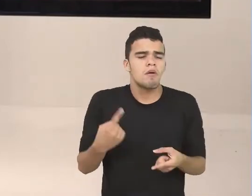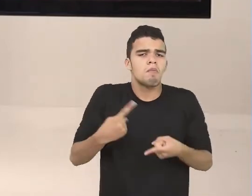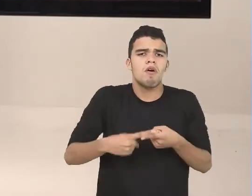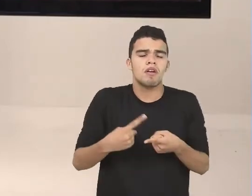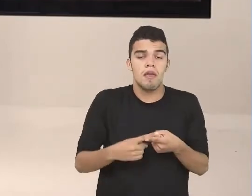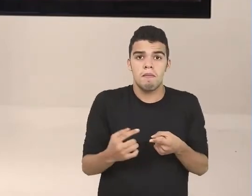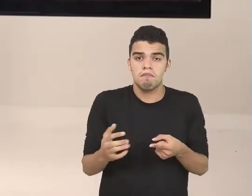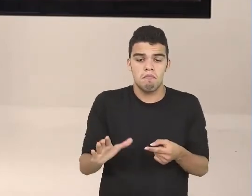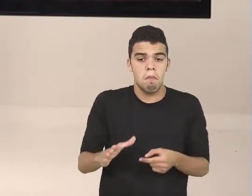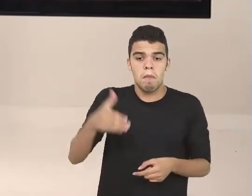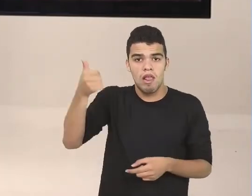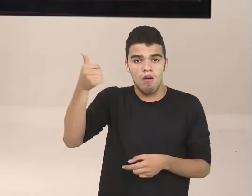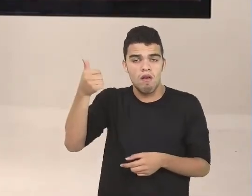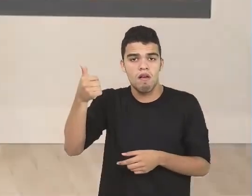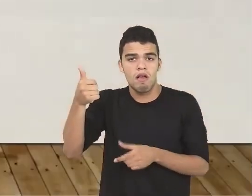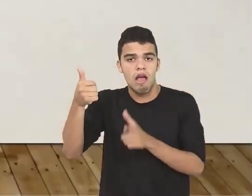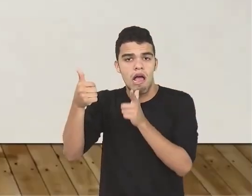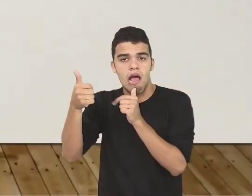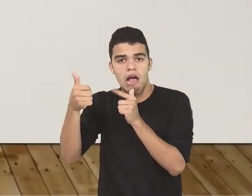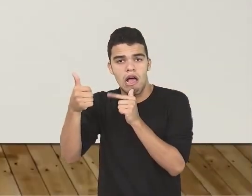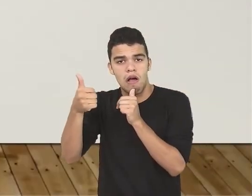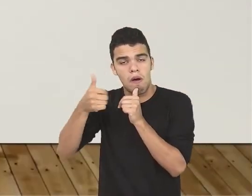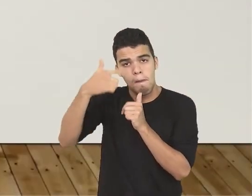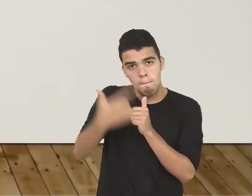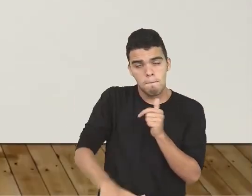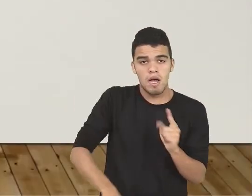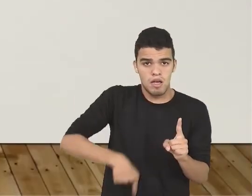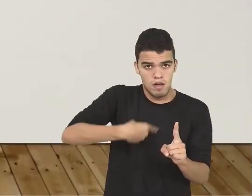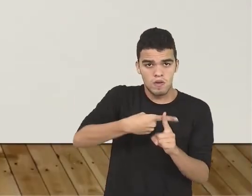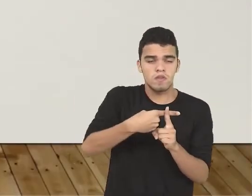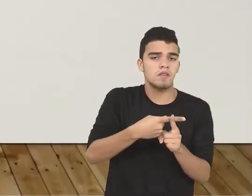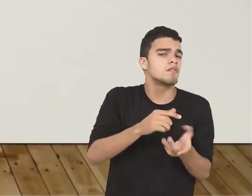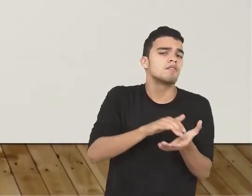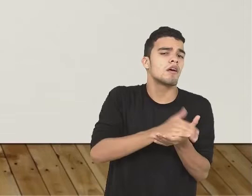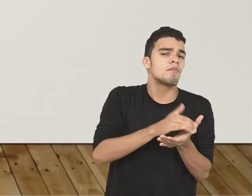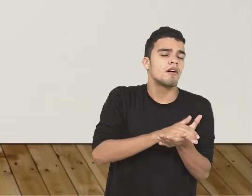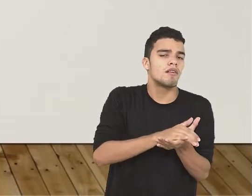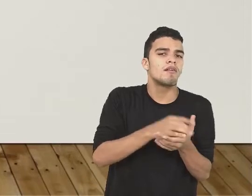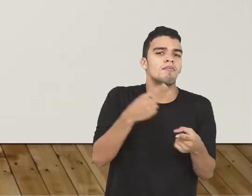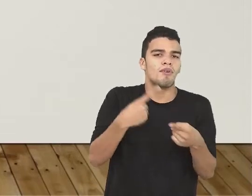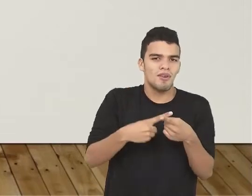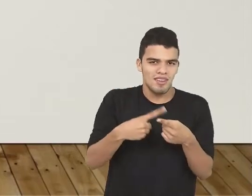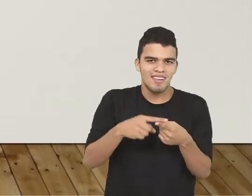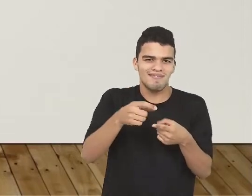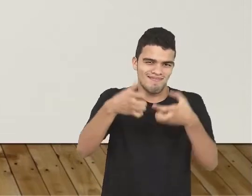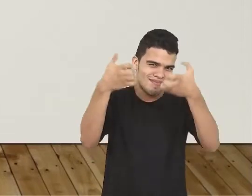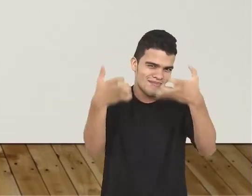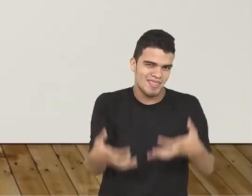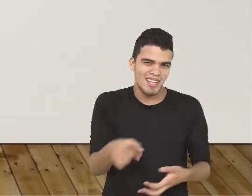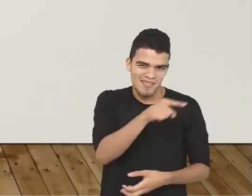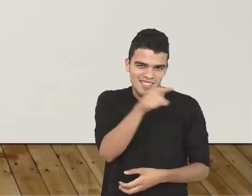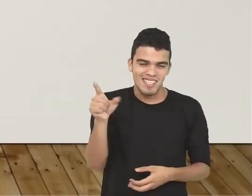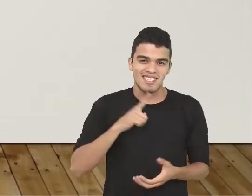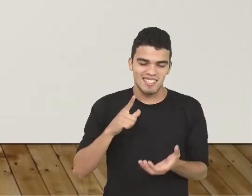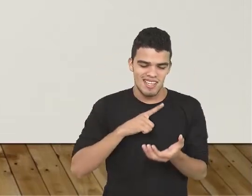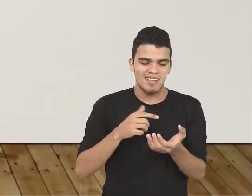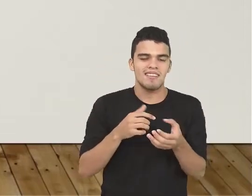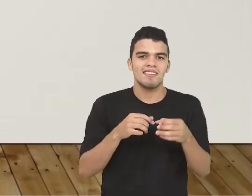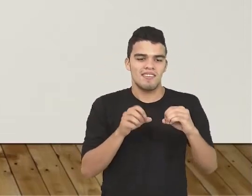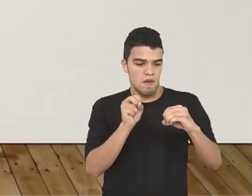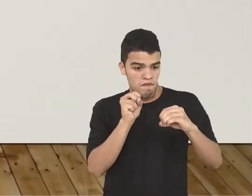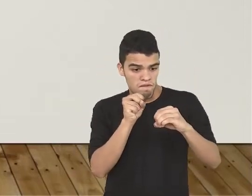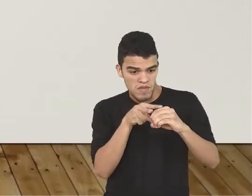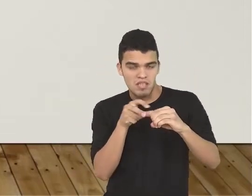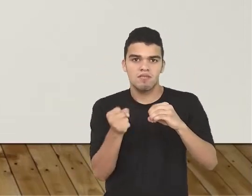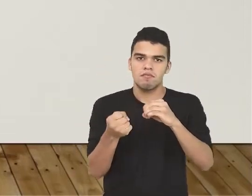sabão? Porque ela destrói aquela camadinha que eu falei para vocês anteriormente, a camadinha de gordura que tem